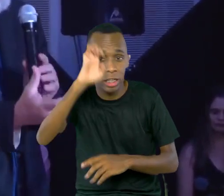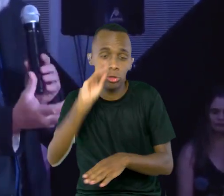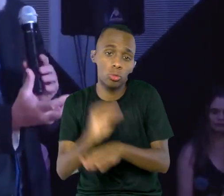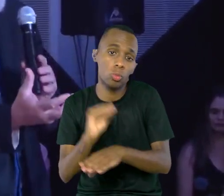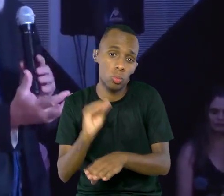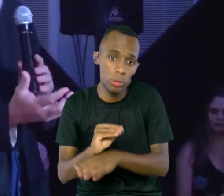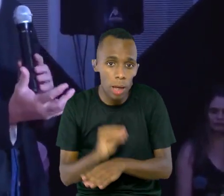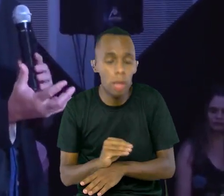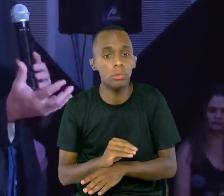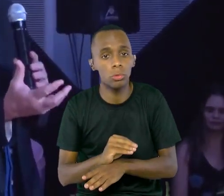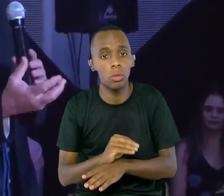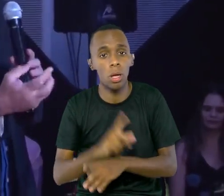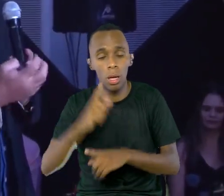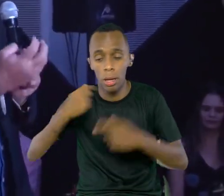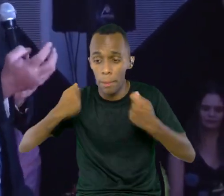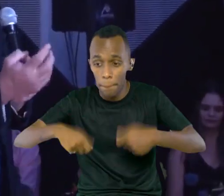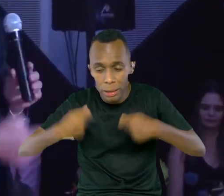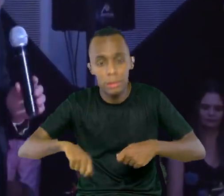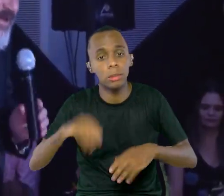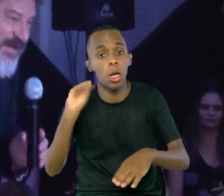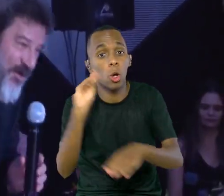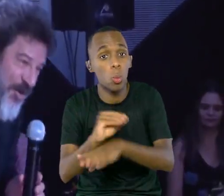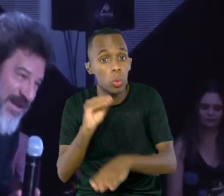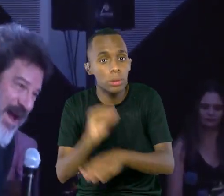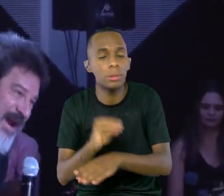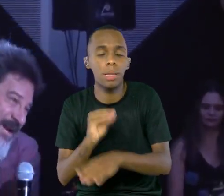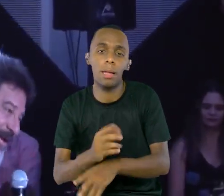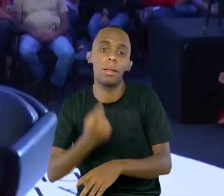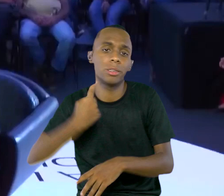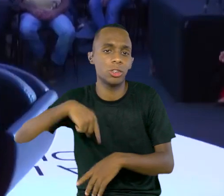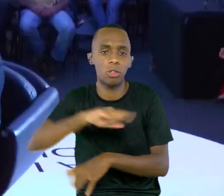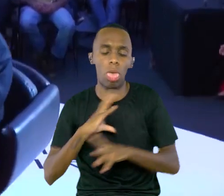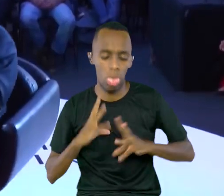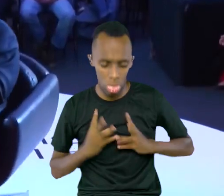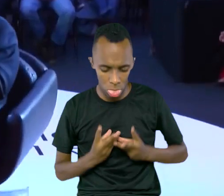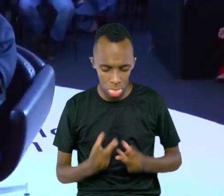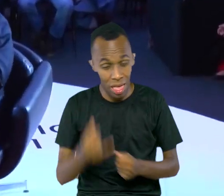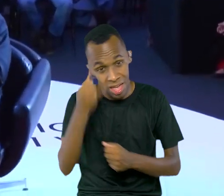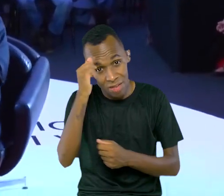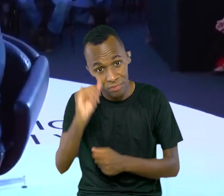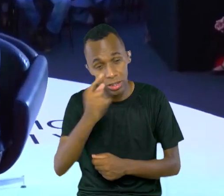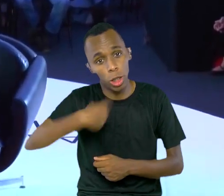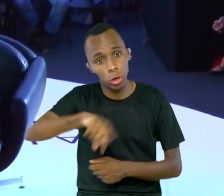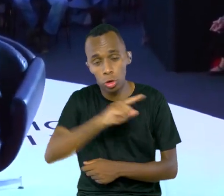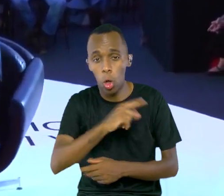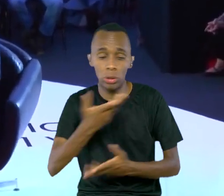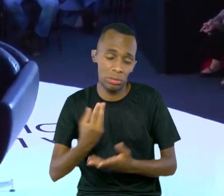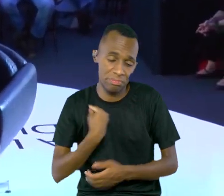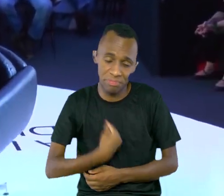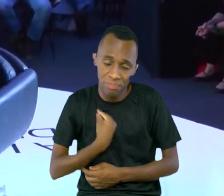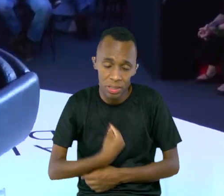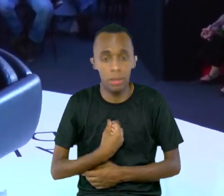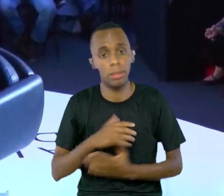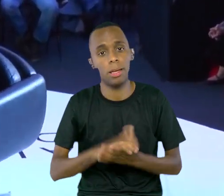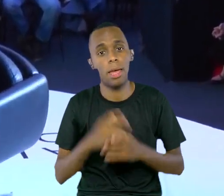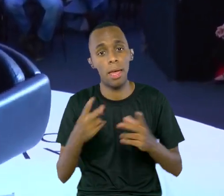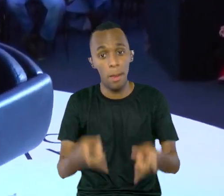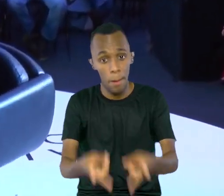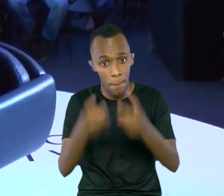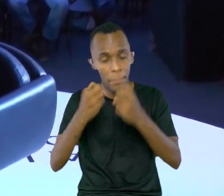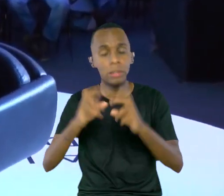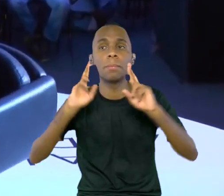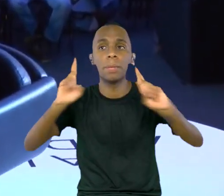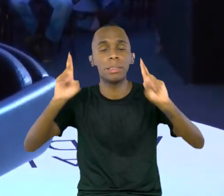do cuidado. A necessidade de cuidar para que a gente não apodreça a nossa condição.